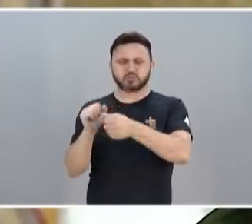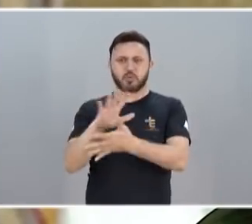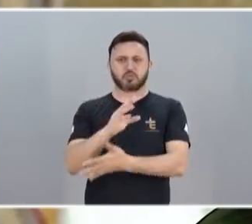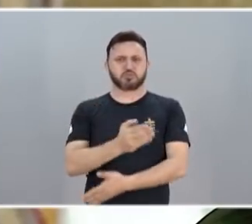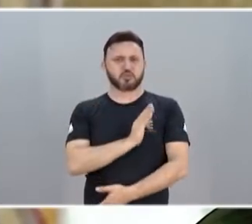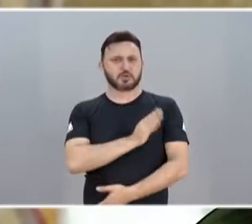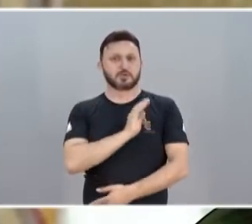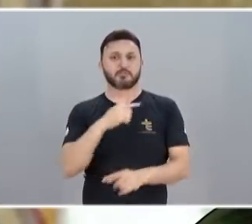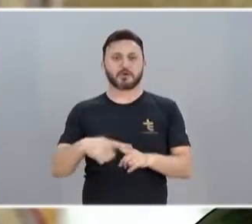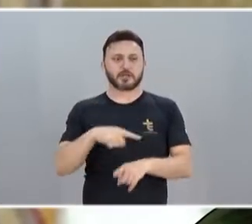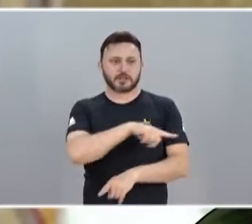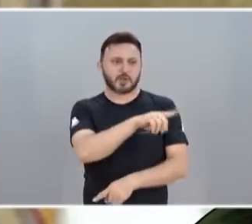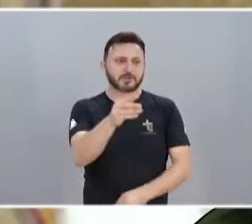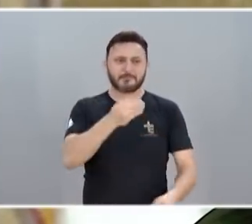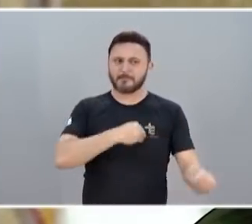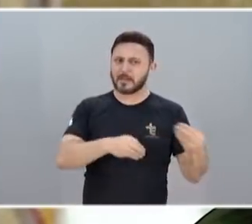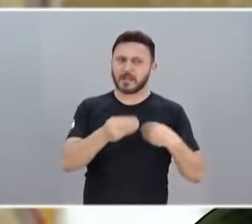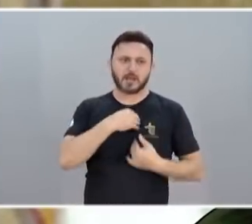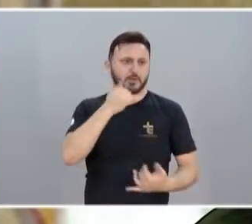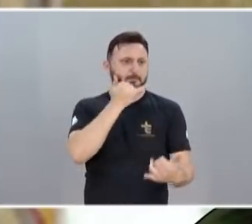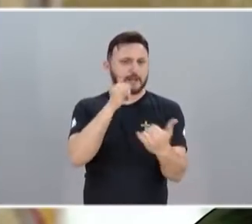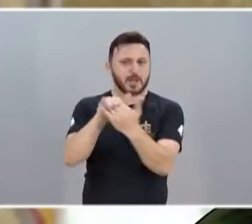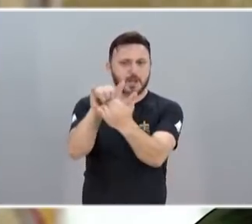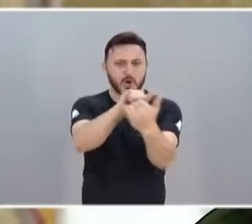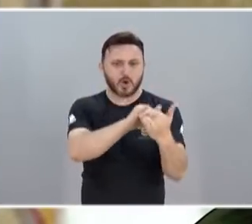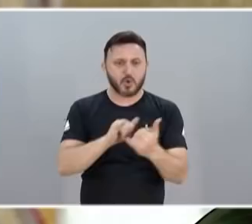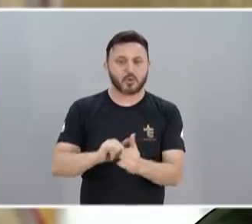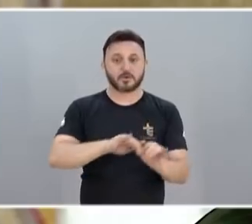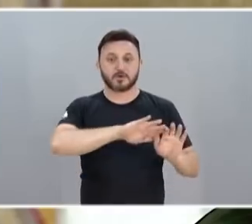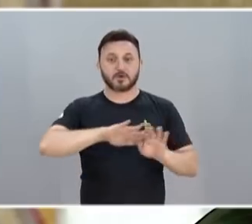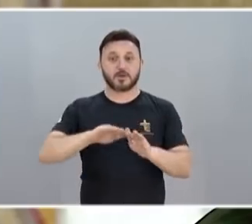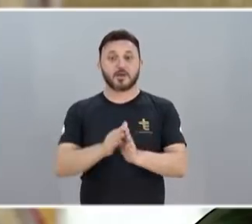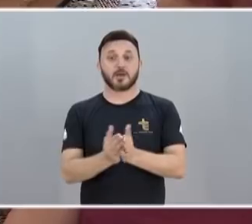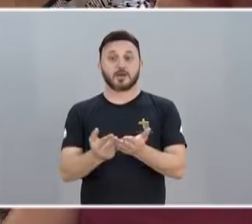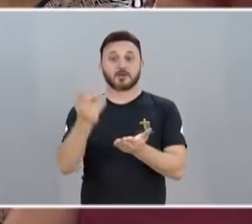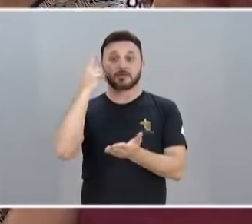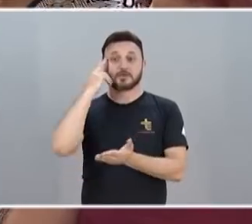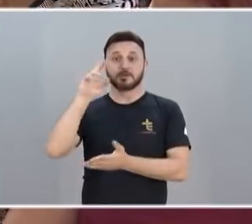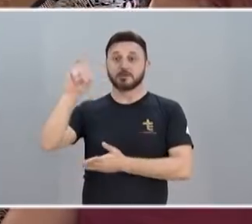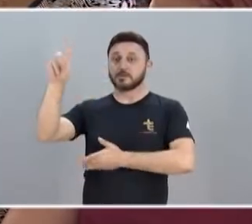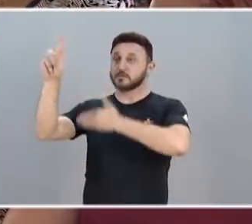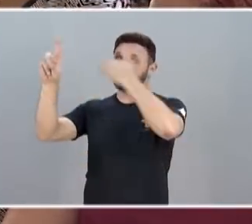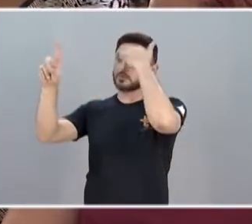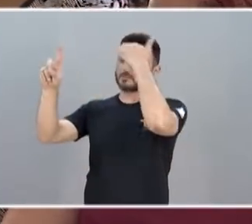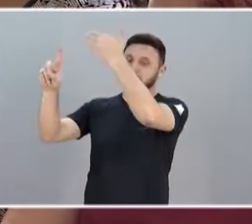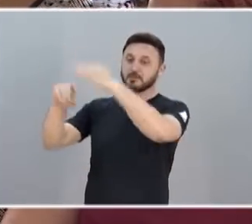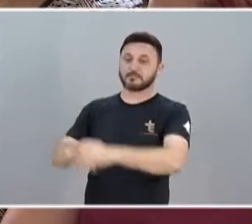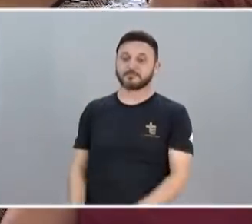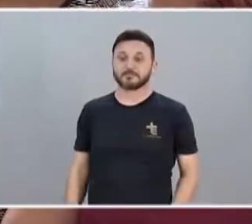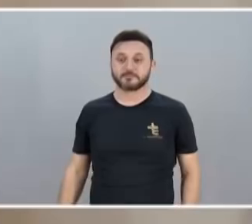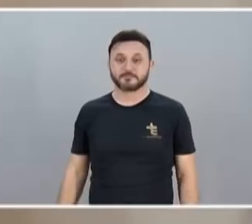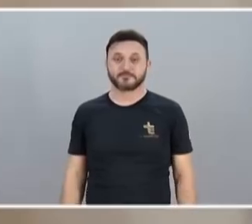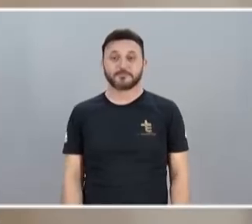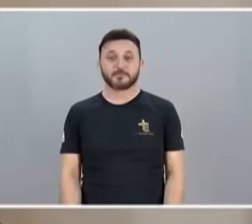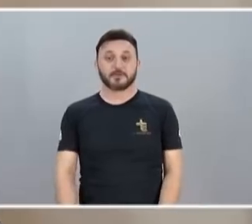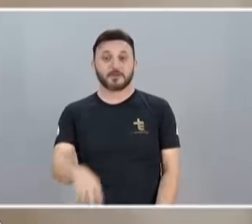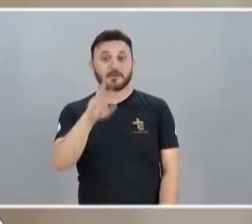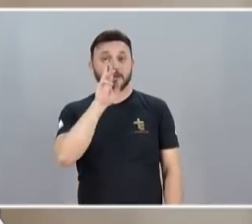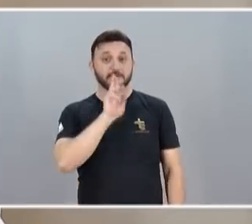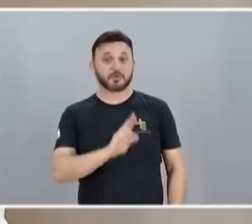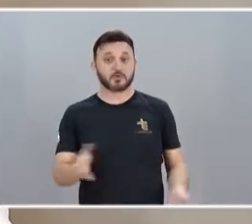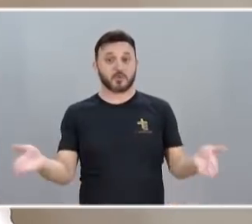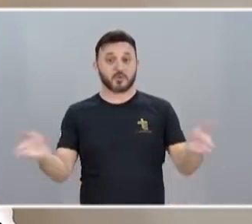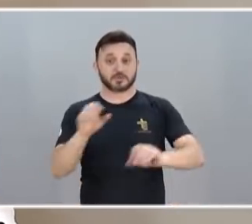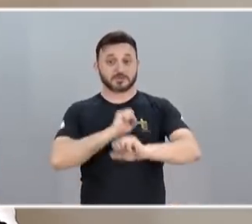para que vossos pecados sejam perdoados. Palavra do Senhor. Graças a Deus. O responsório